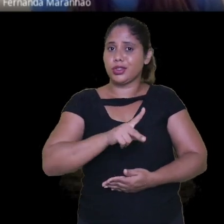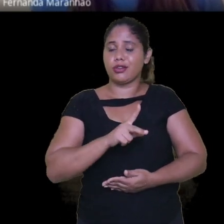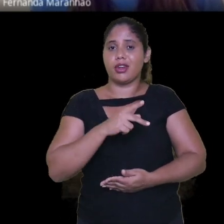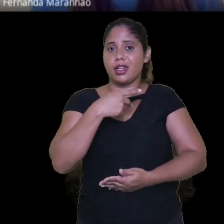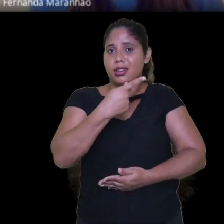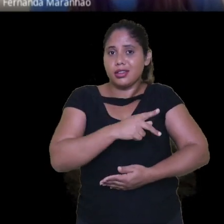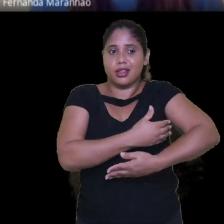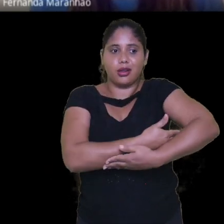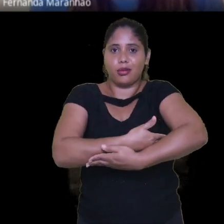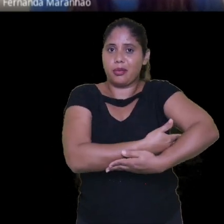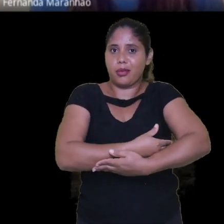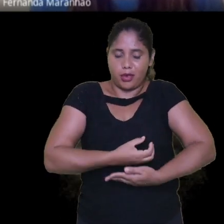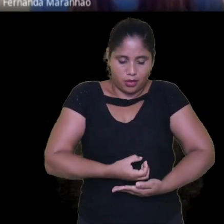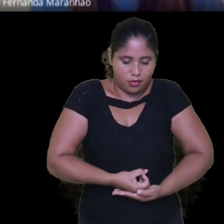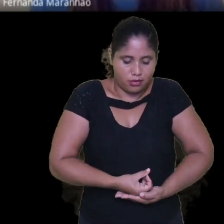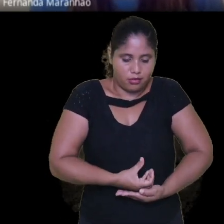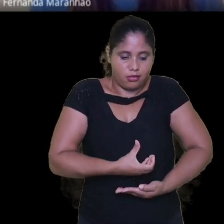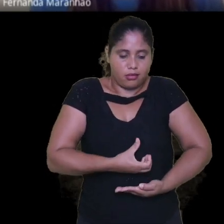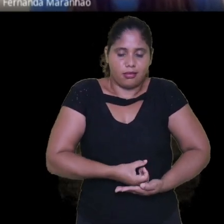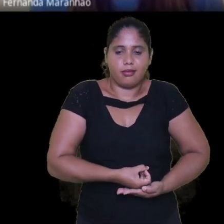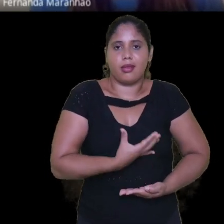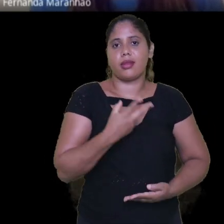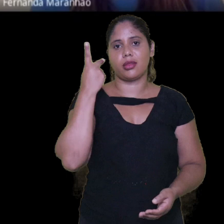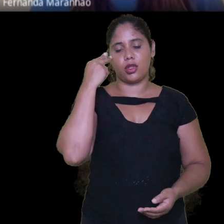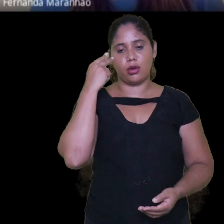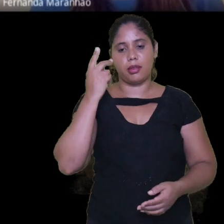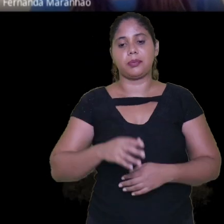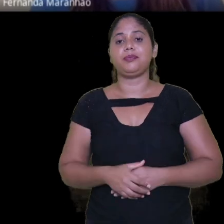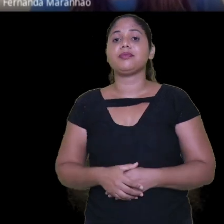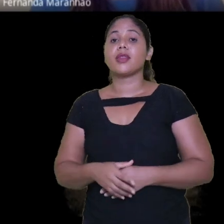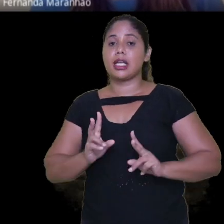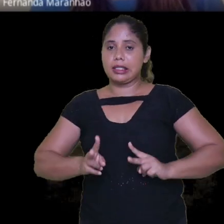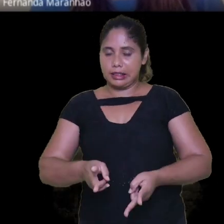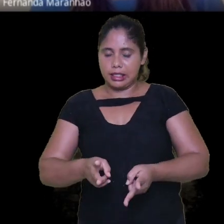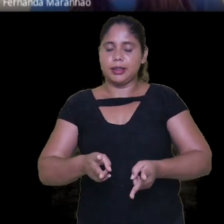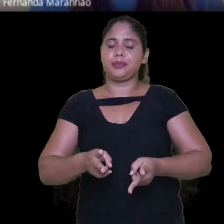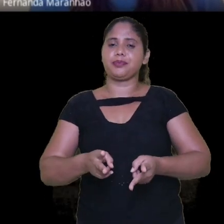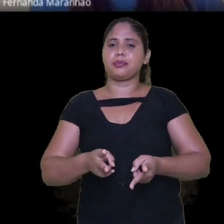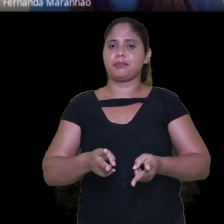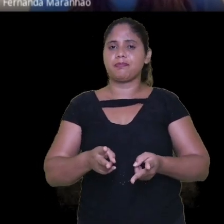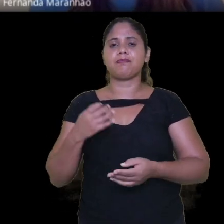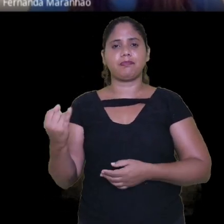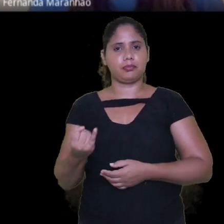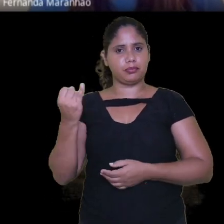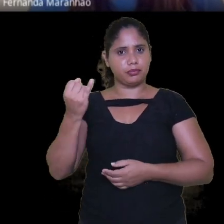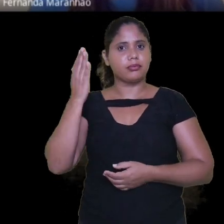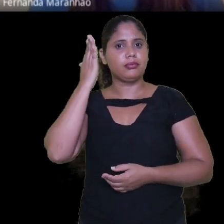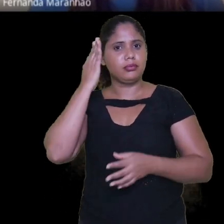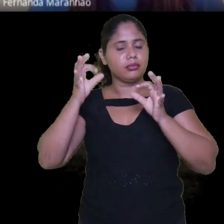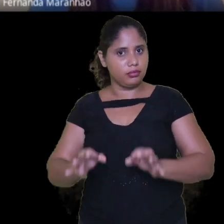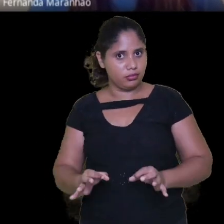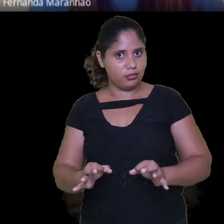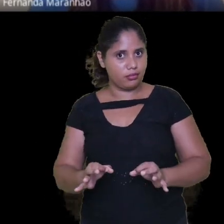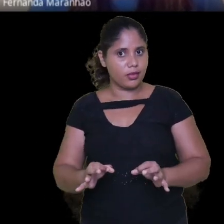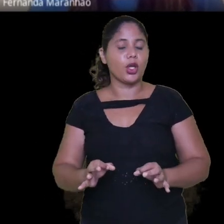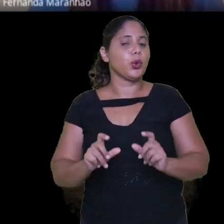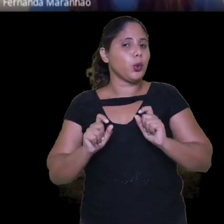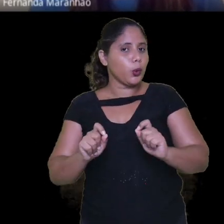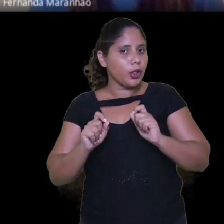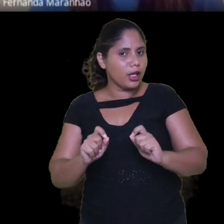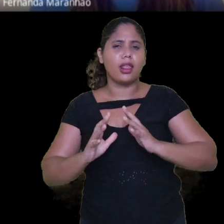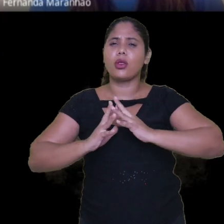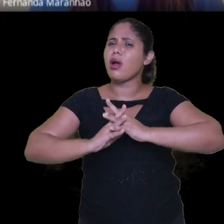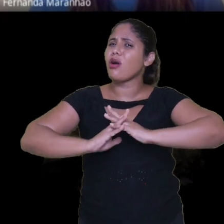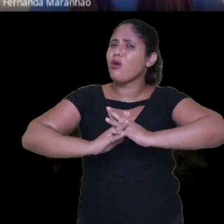você encontra associada à restrição de crescimento alterações estruturais na formação do feto, provavelmente essa restrição